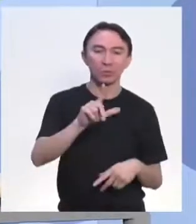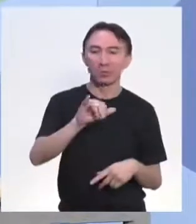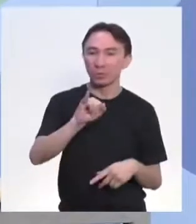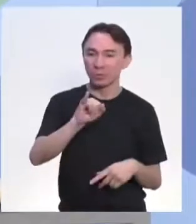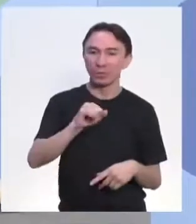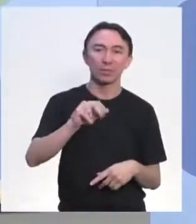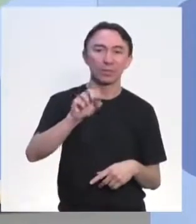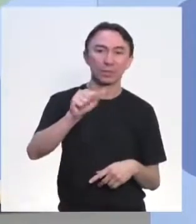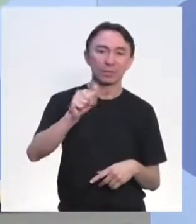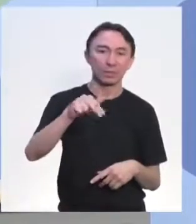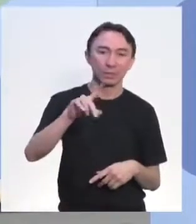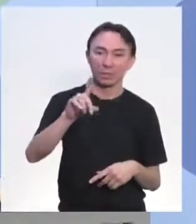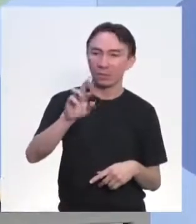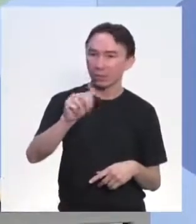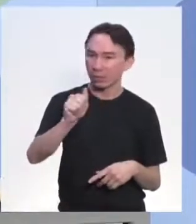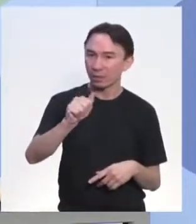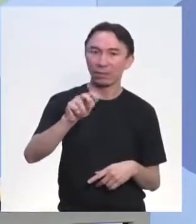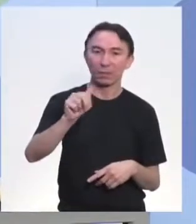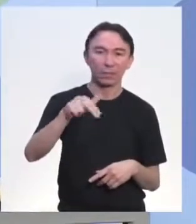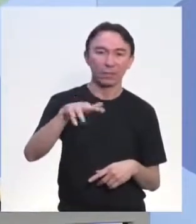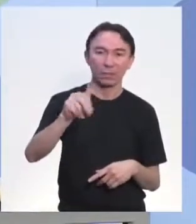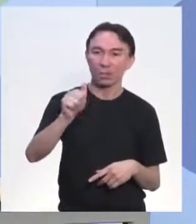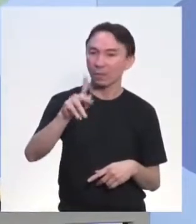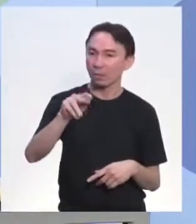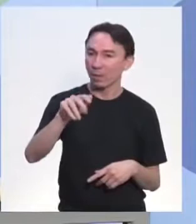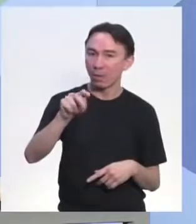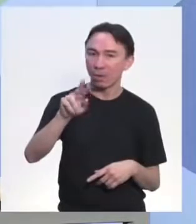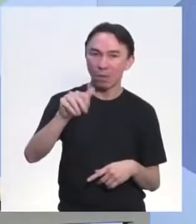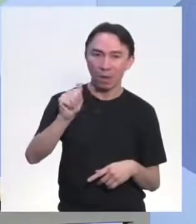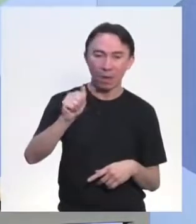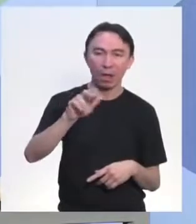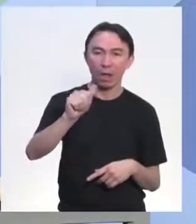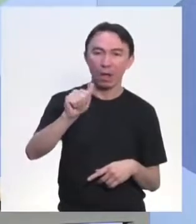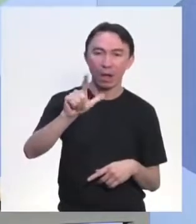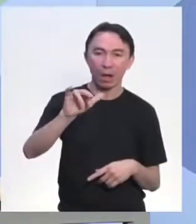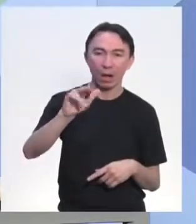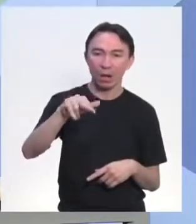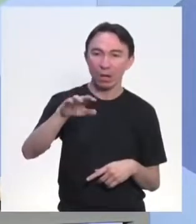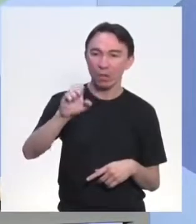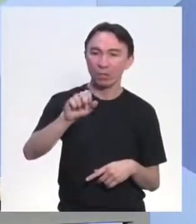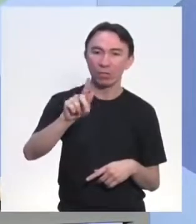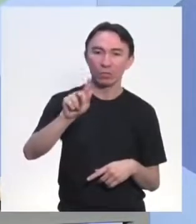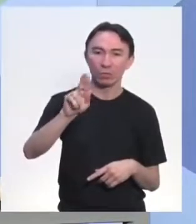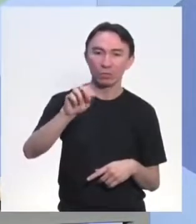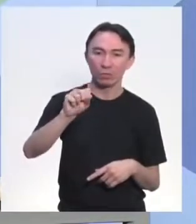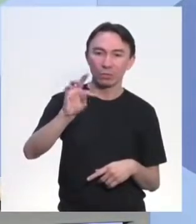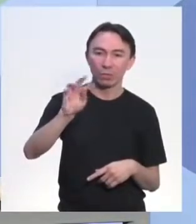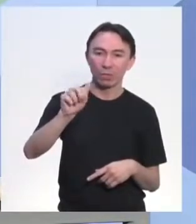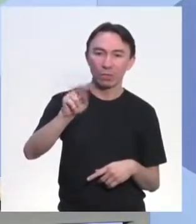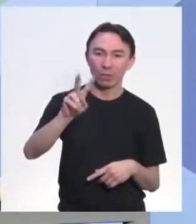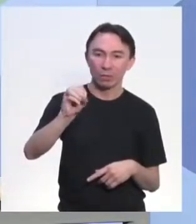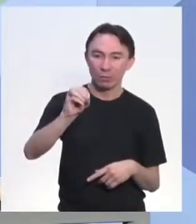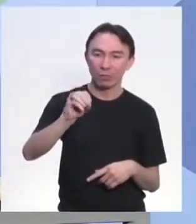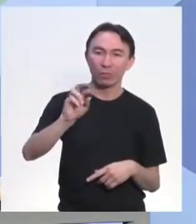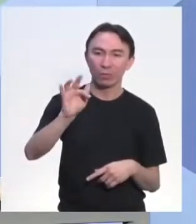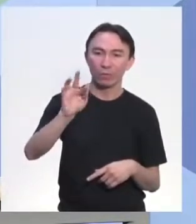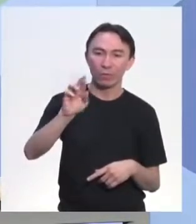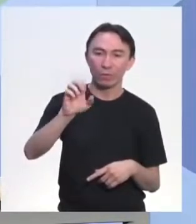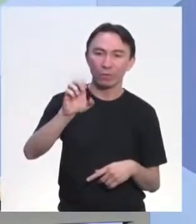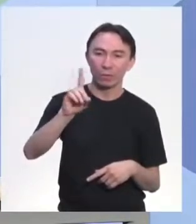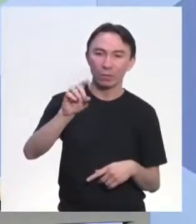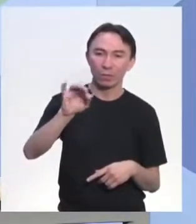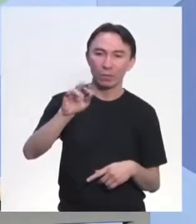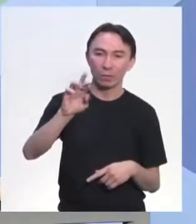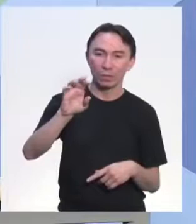Ana Paula, professor Antônio, professora Aline, professor Gustavo, professor Frederico e professora Elizabeth. E aí, professora Inês,